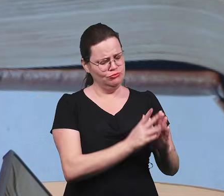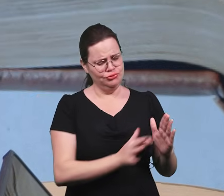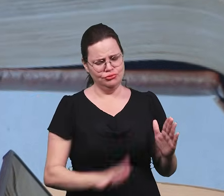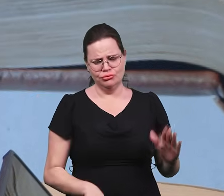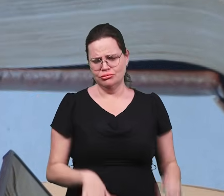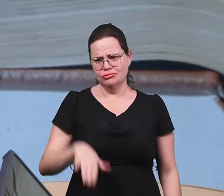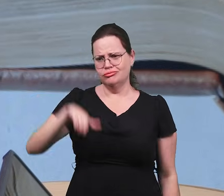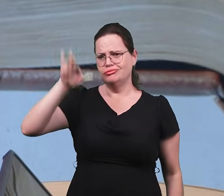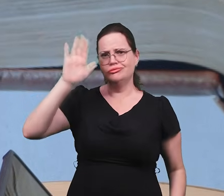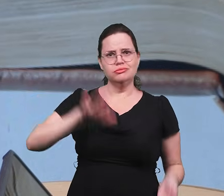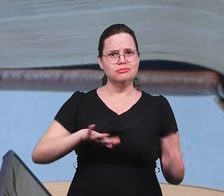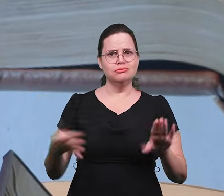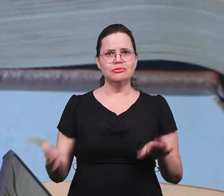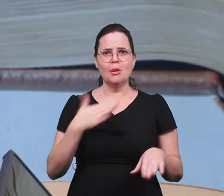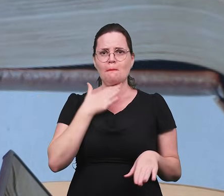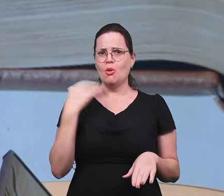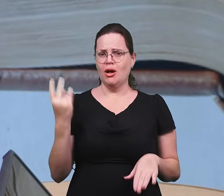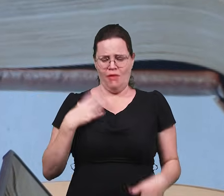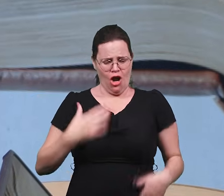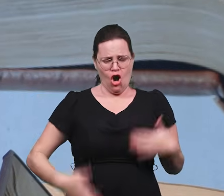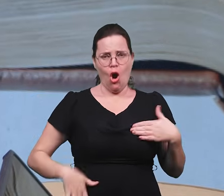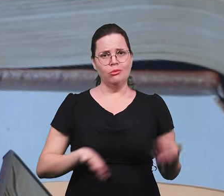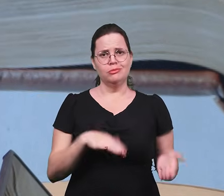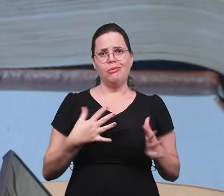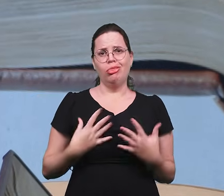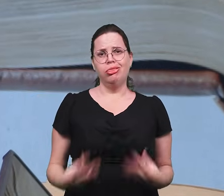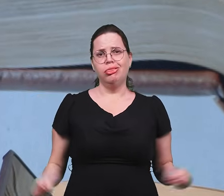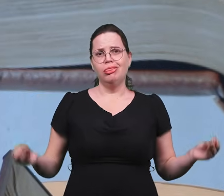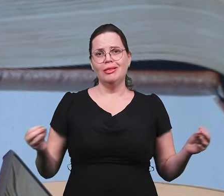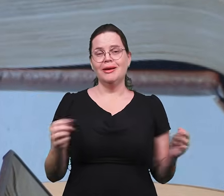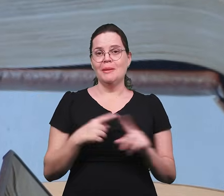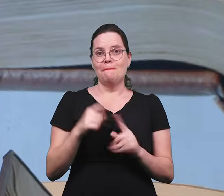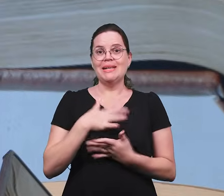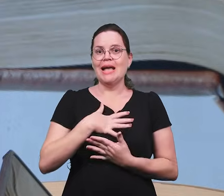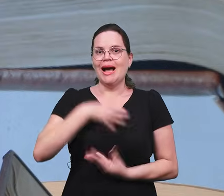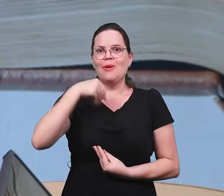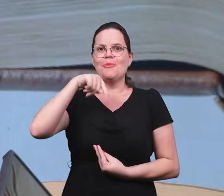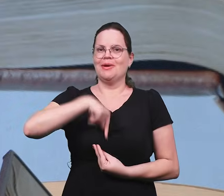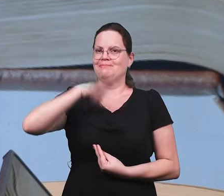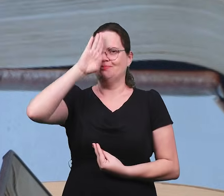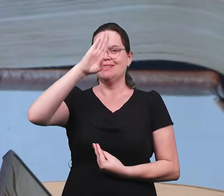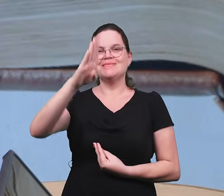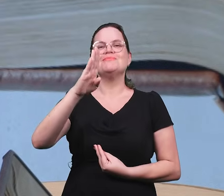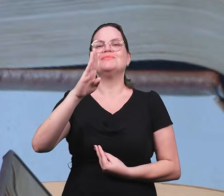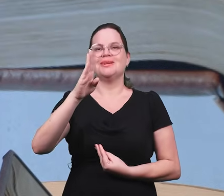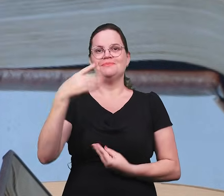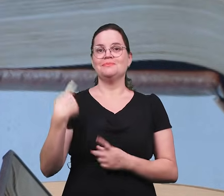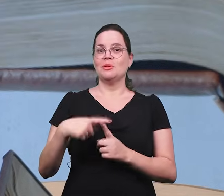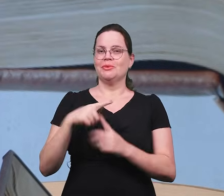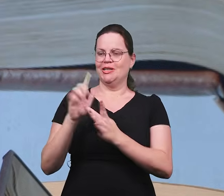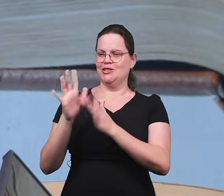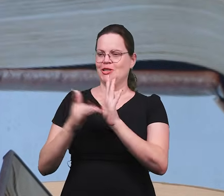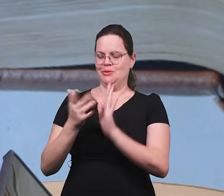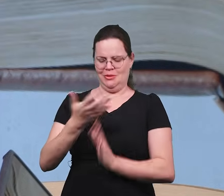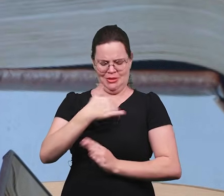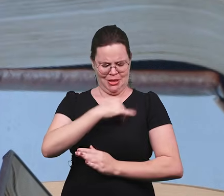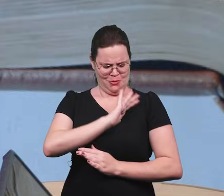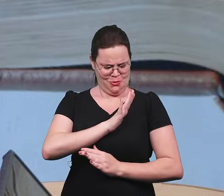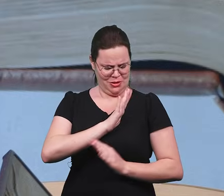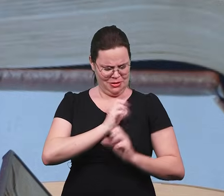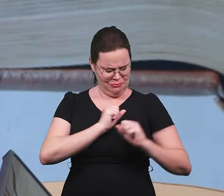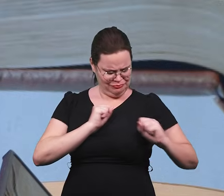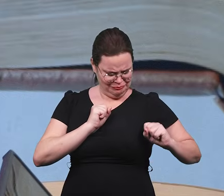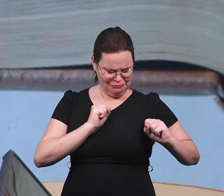vai ficar por aqui. É claro que quando o Senhor Jesus entra na nossa vida, Ele quer nos